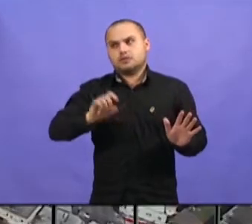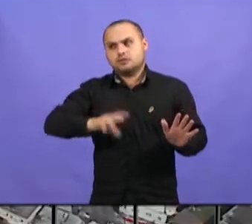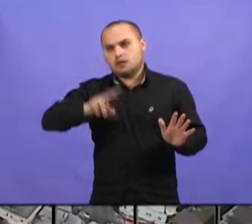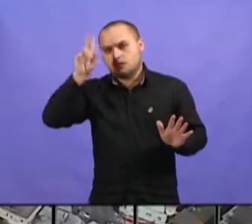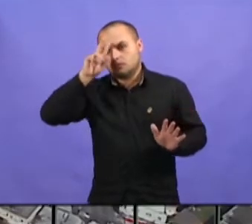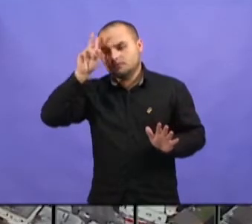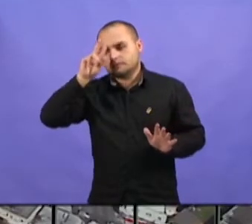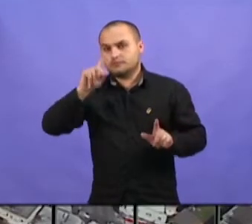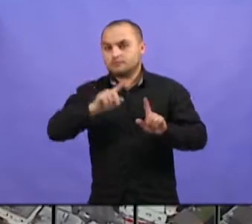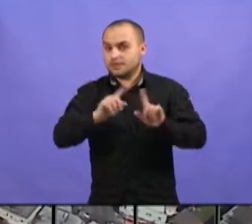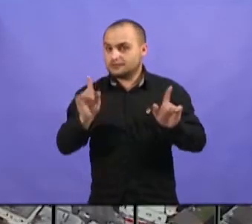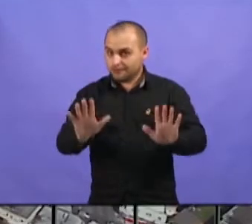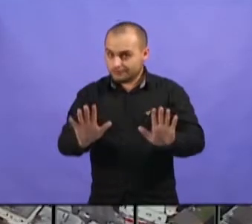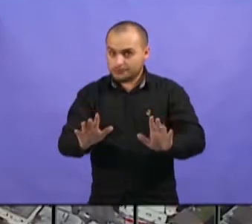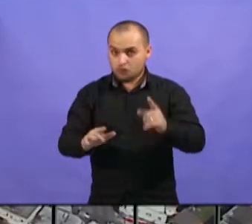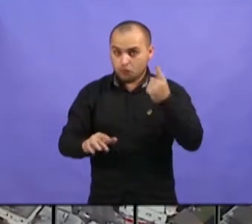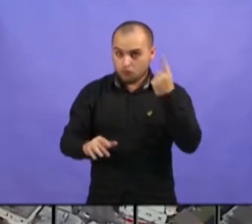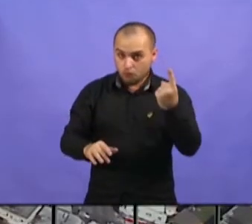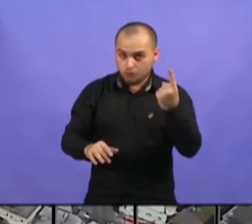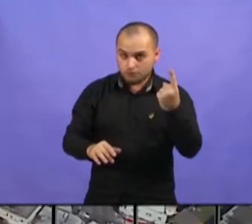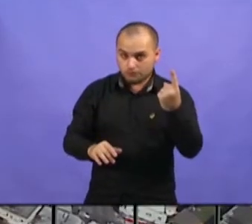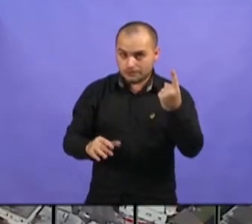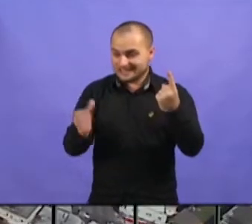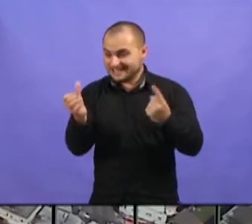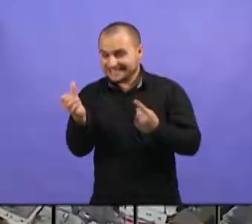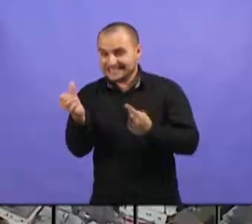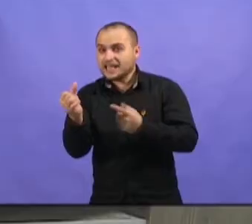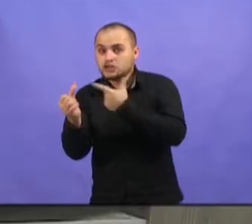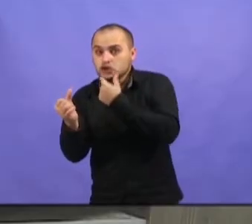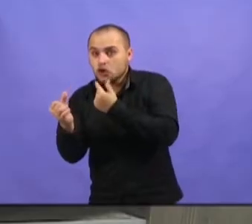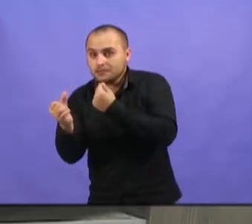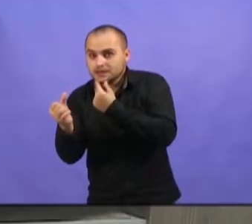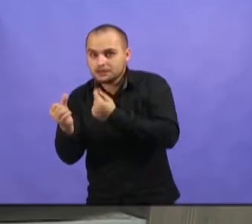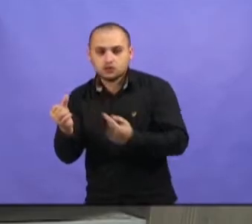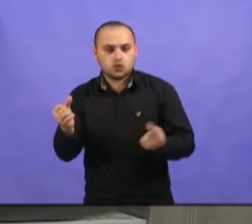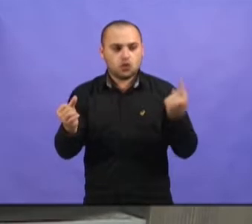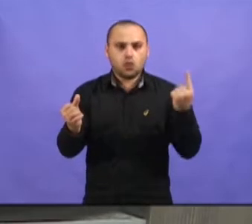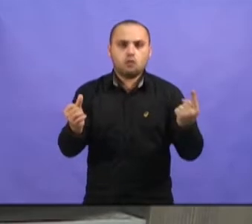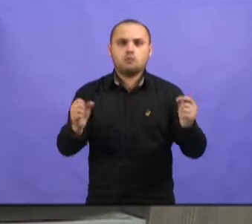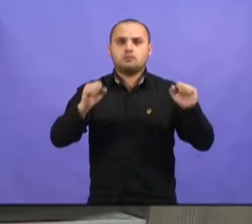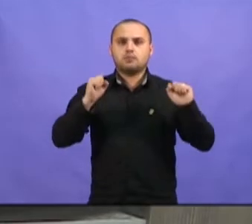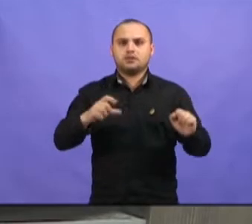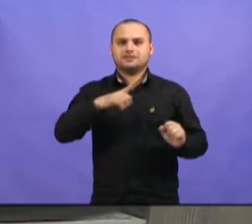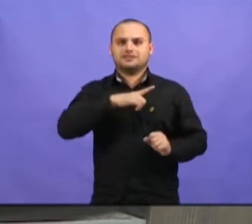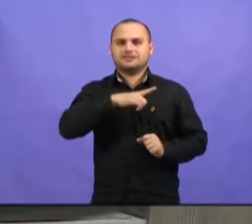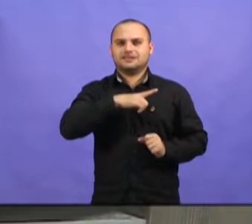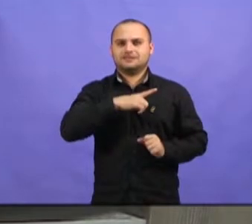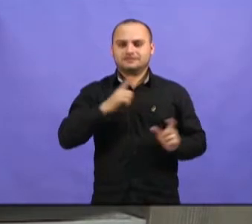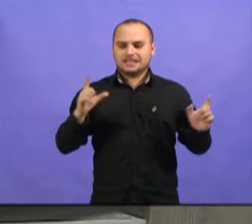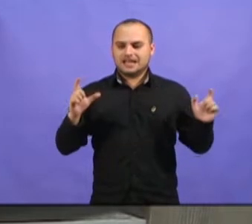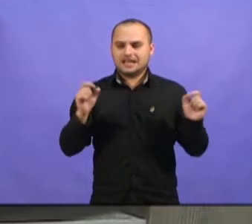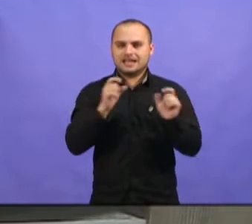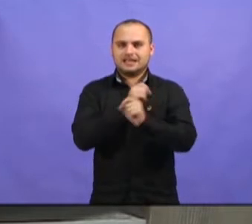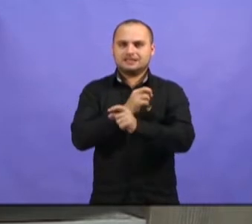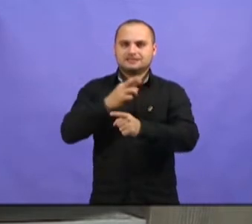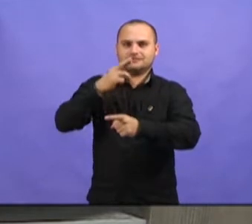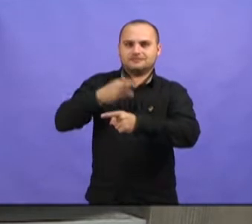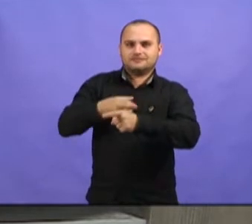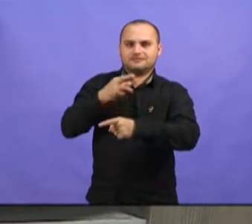cada 6 homens podem ter o câncer de próstata, né? Então por isso que é tão